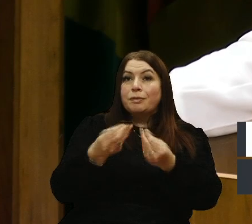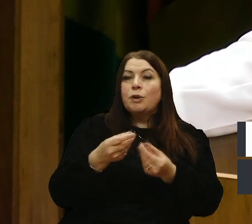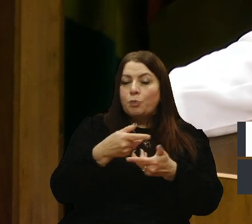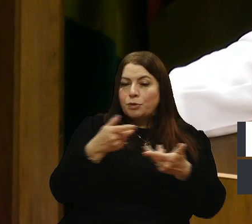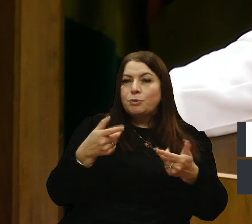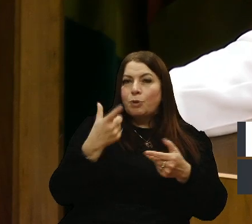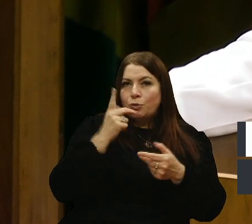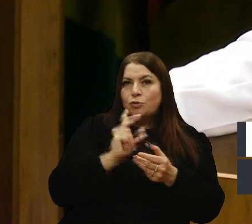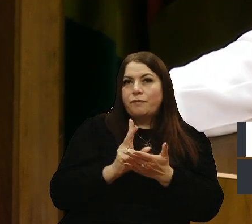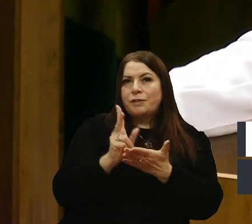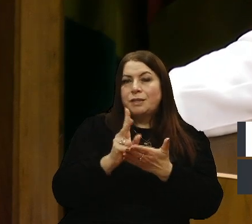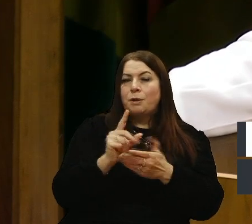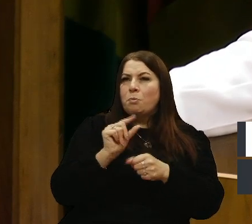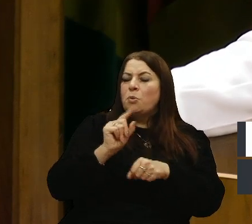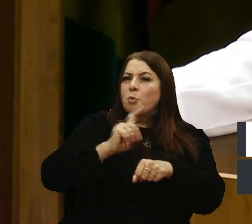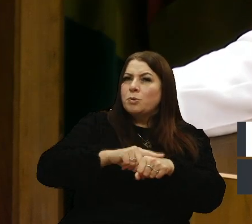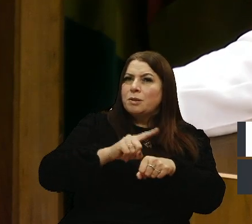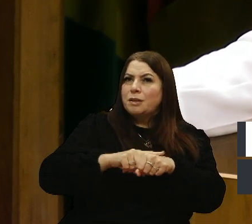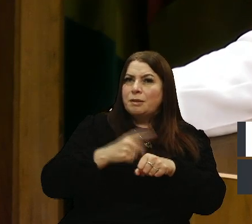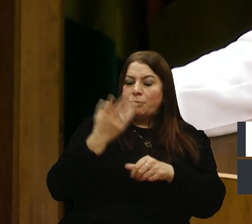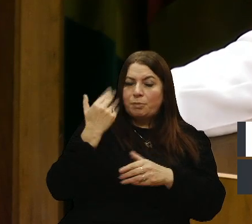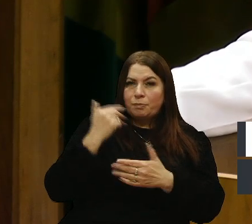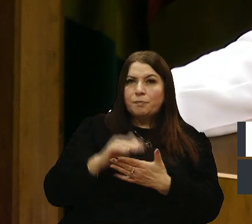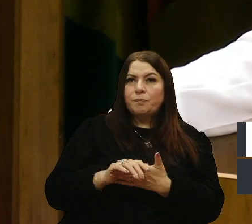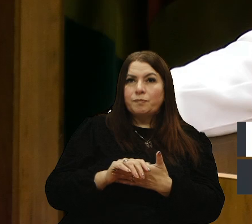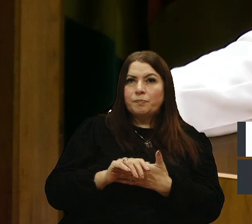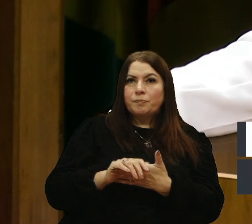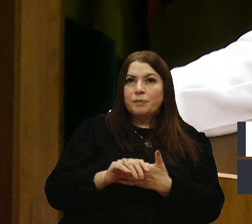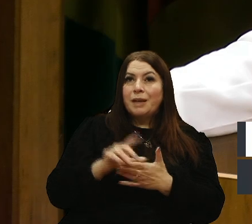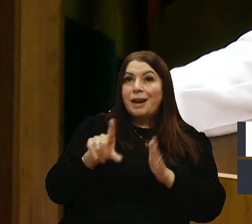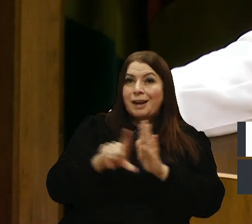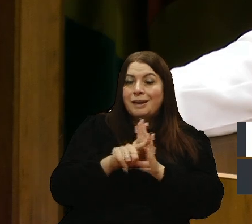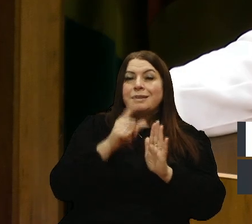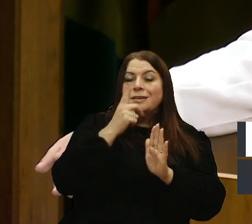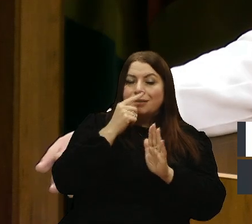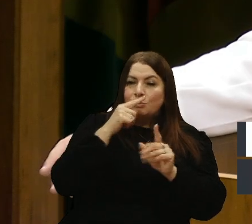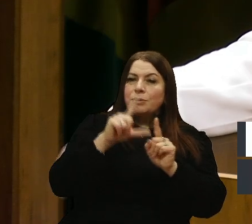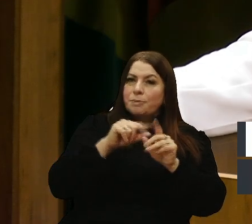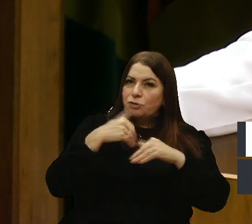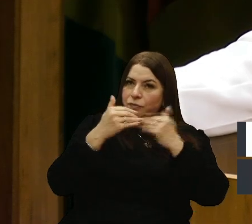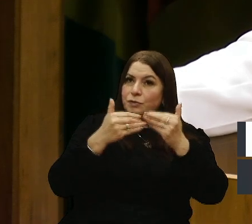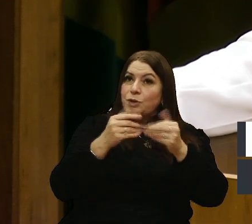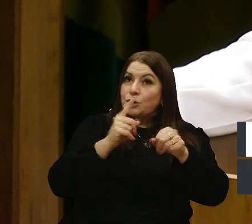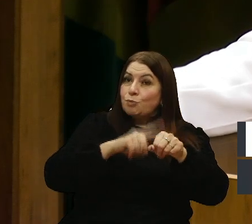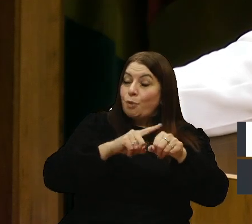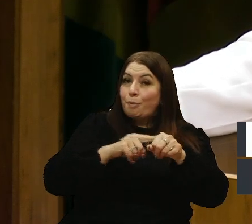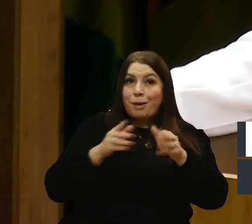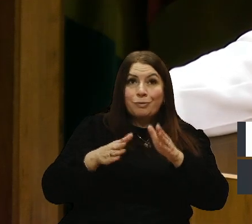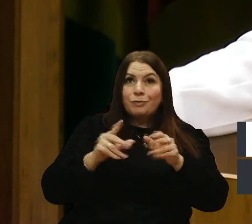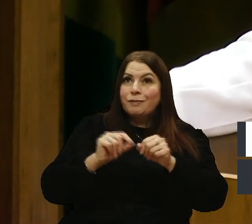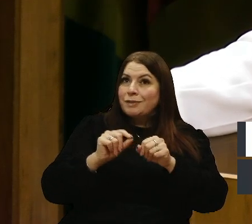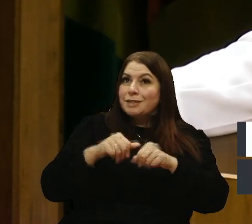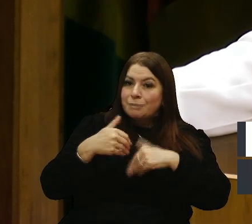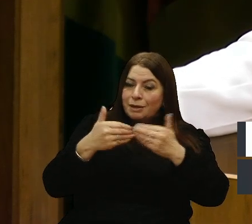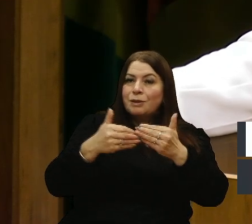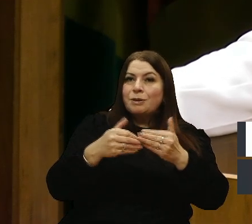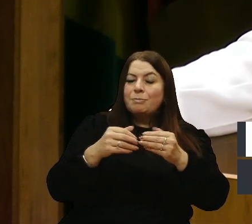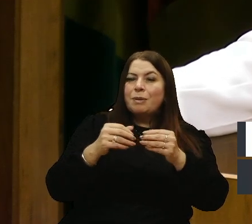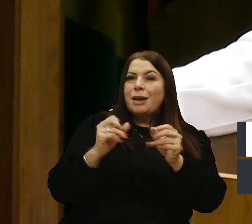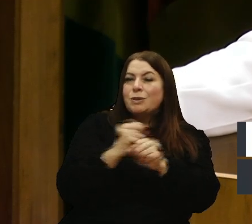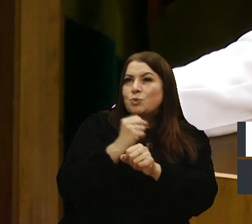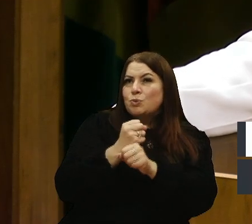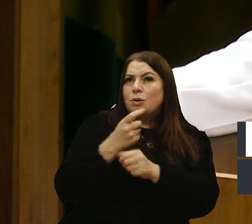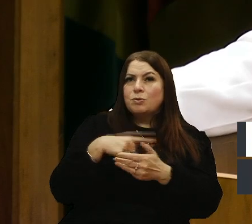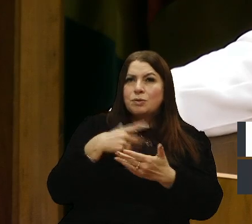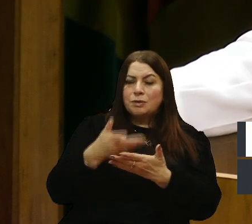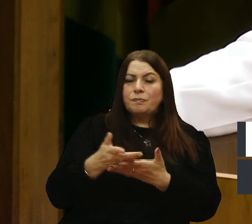condição. Recentemente, na lei das águas, também a gente avançou, mas nesse momento nós temos que avançar para aquelas construções